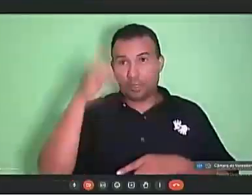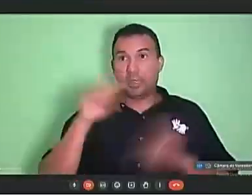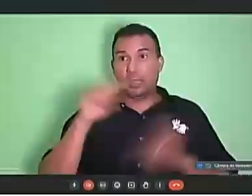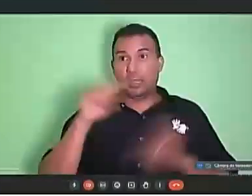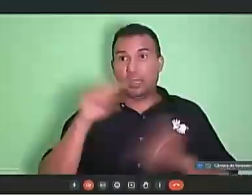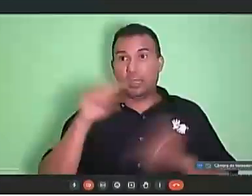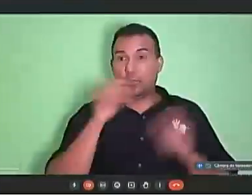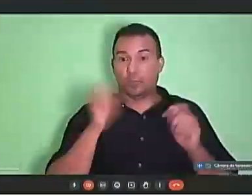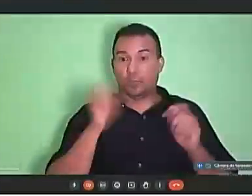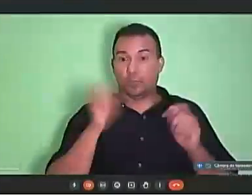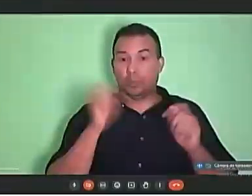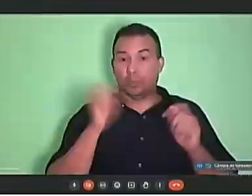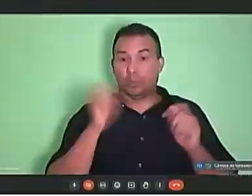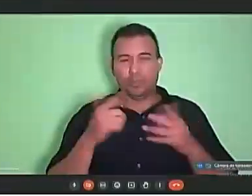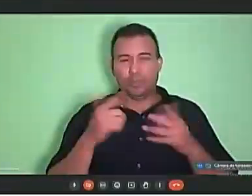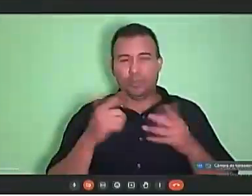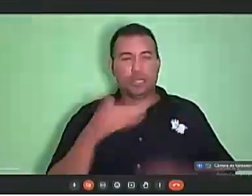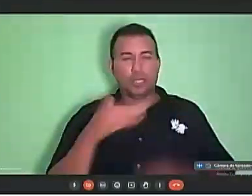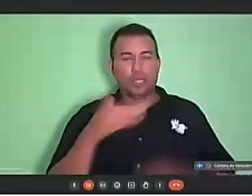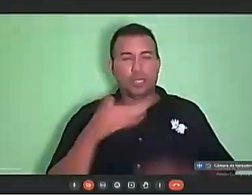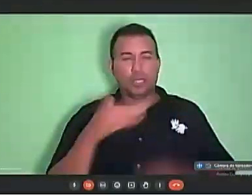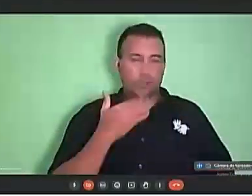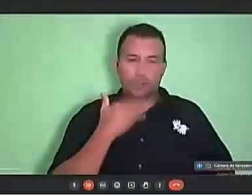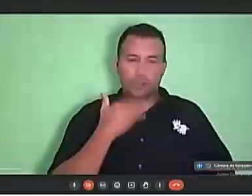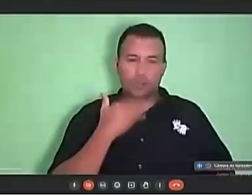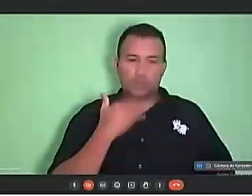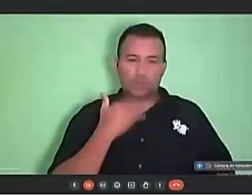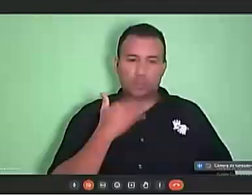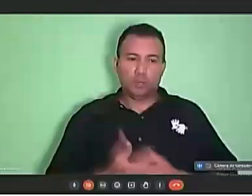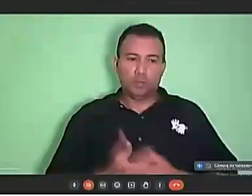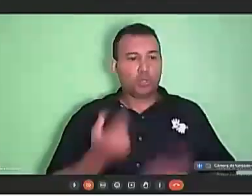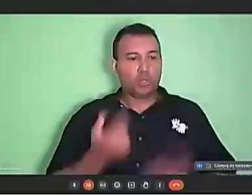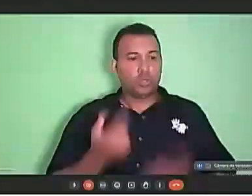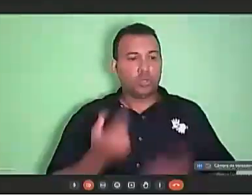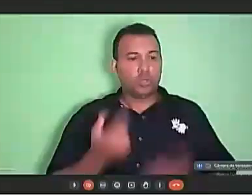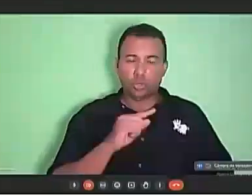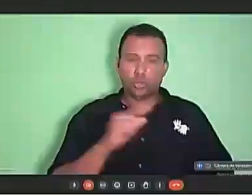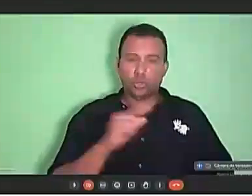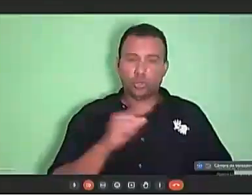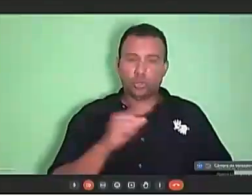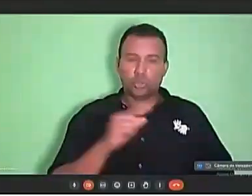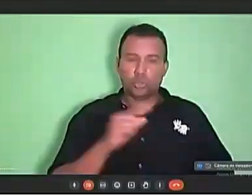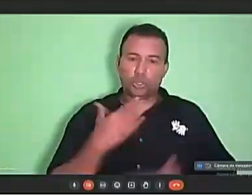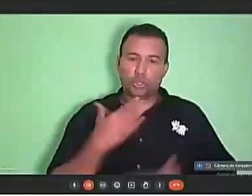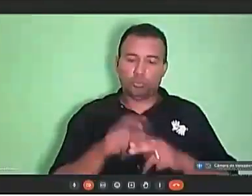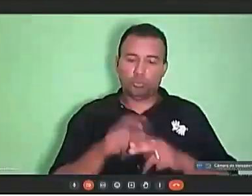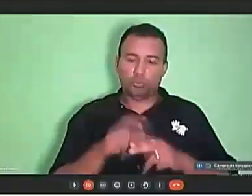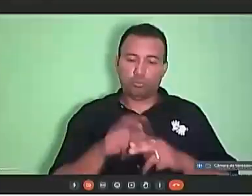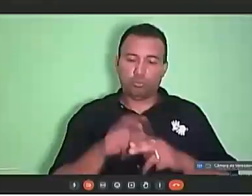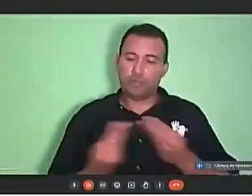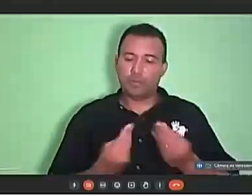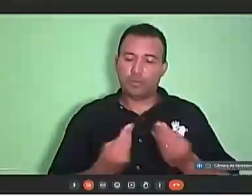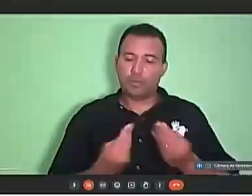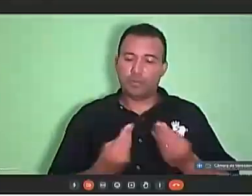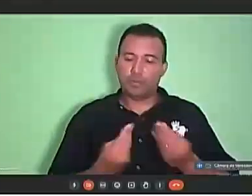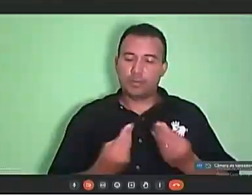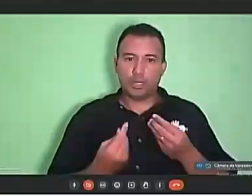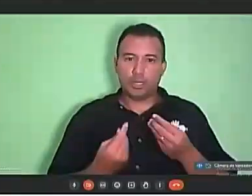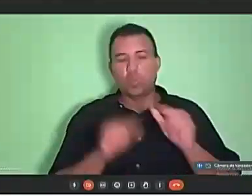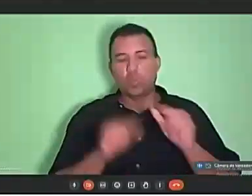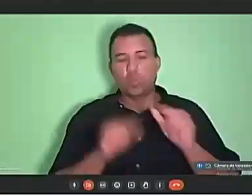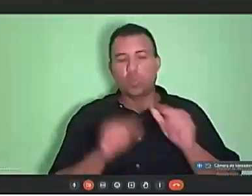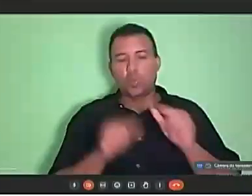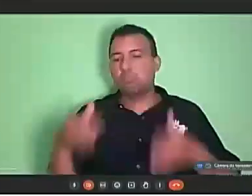funcionou. E nós fizemos então um estudo de sensibilidade para saber o que essas corredeiras